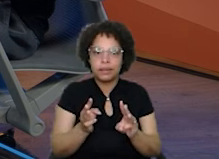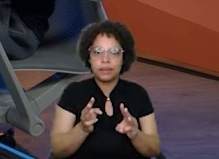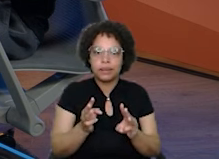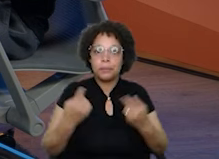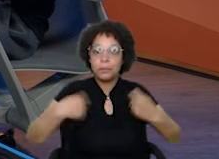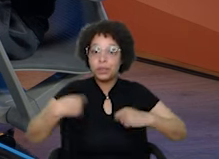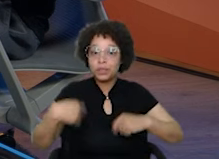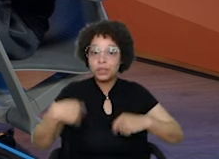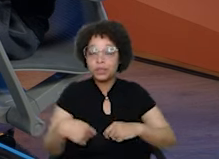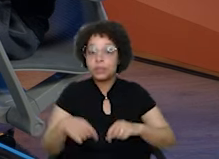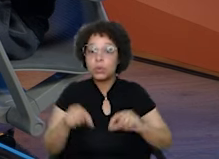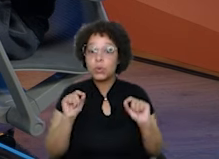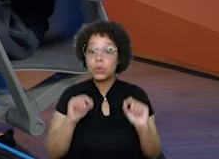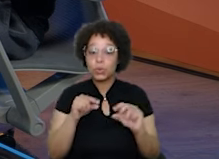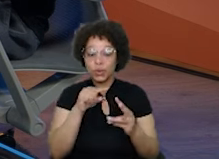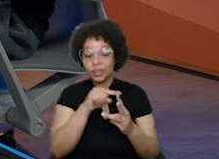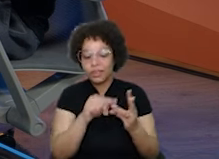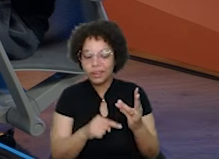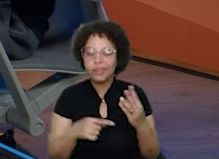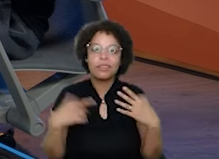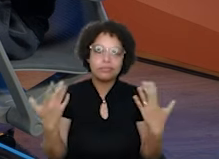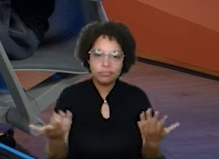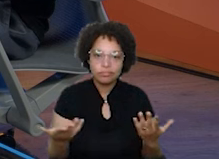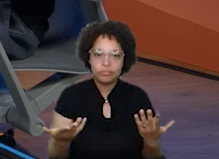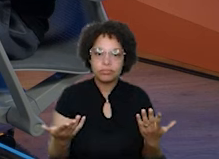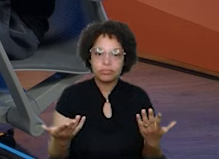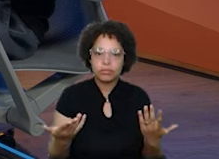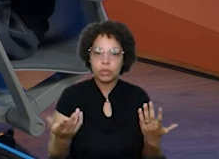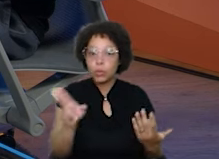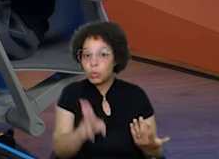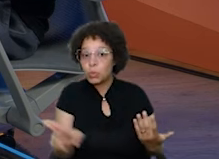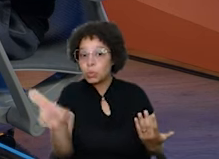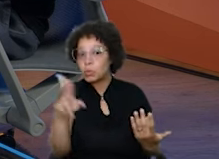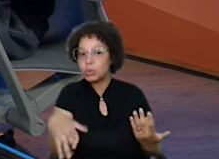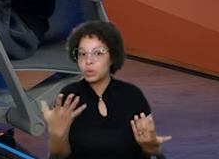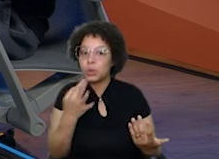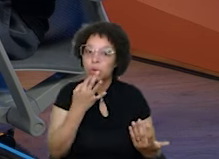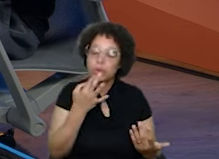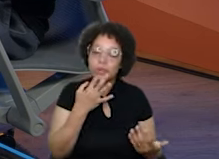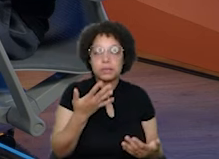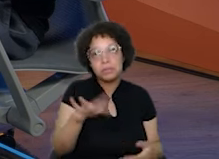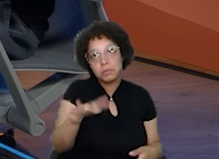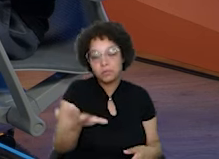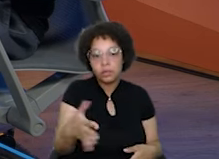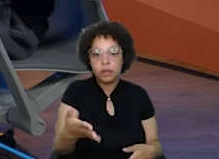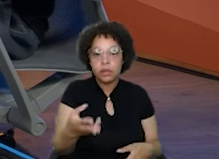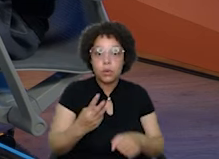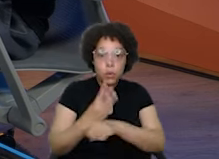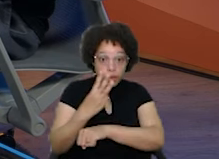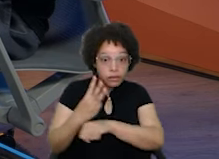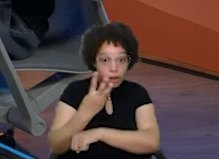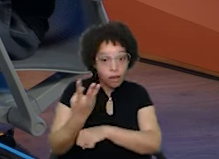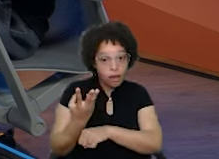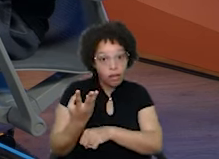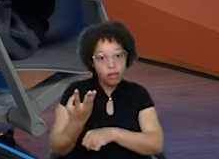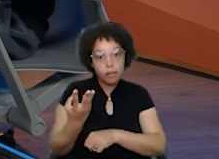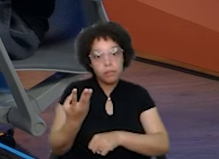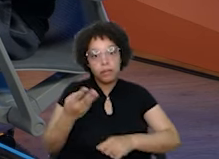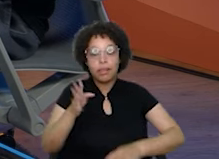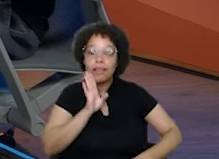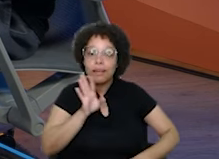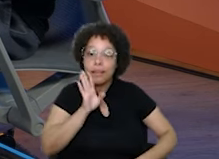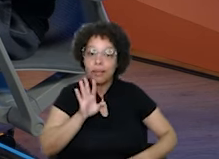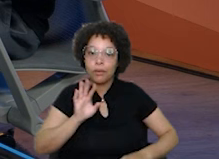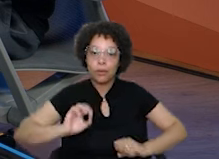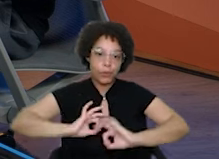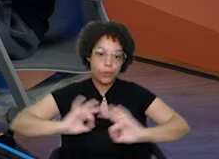pelo menos esse tipo de atuação usar este conhecer de repente Ah tô no WhatsApp Business legal como